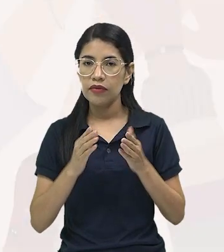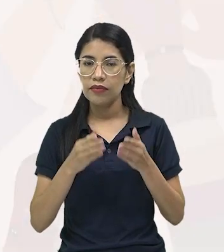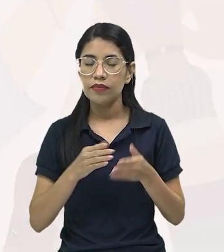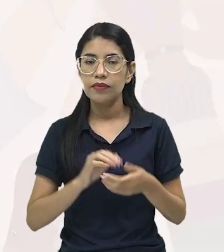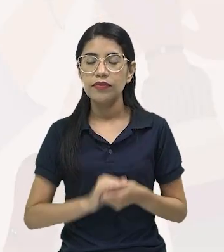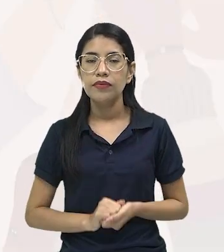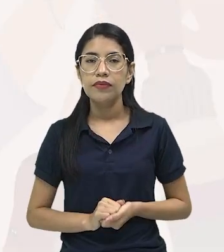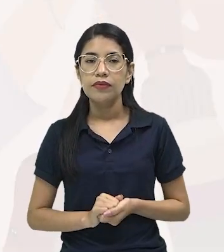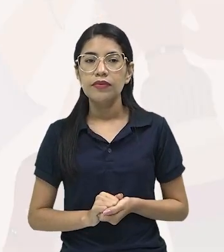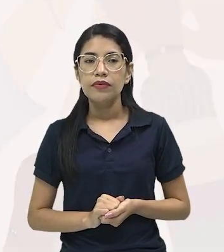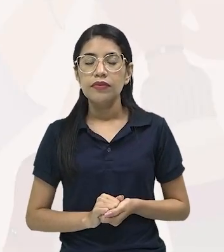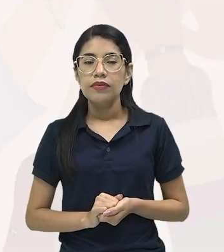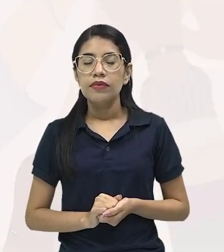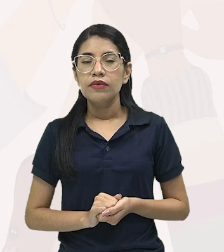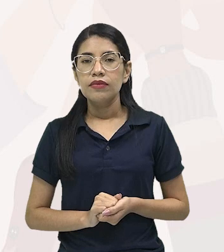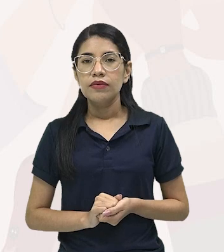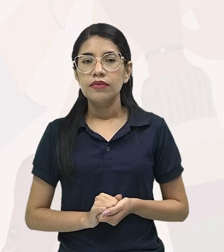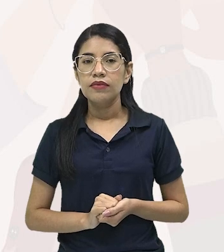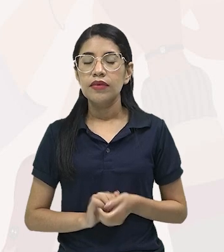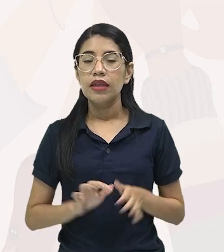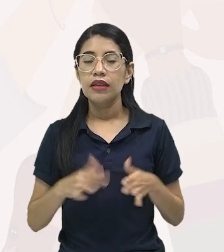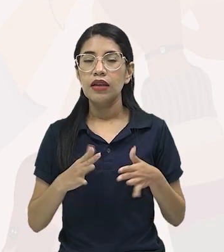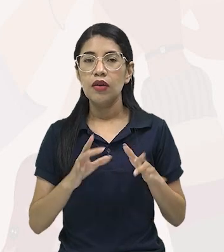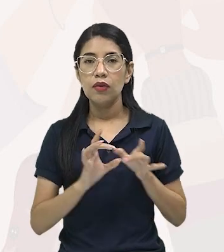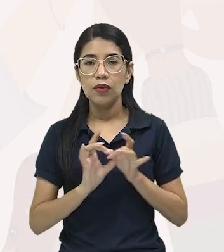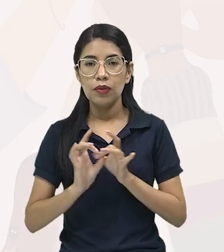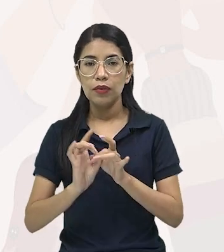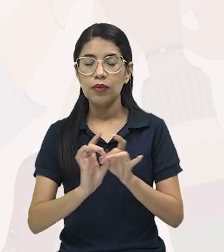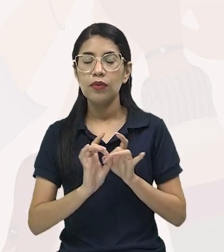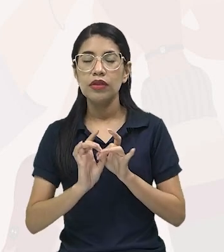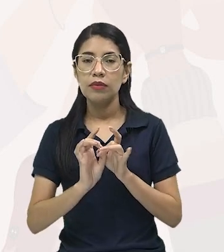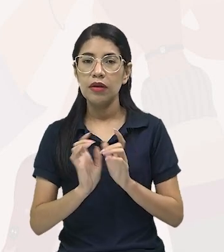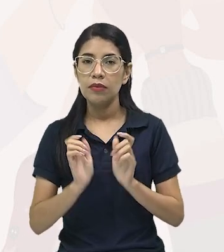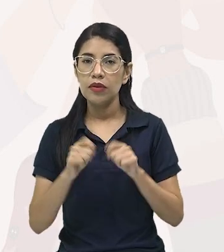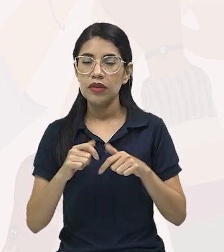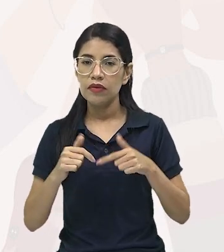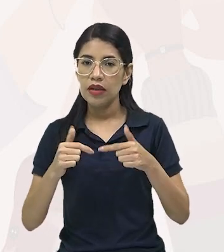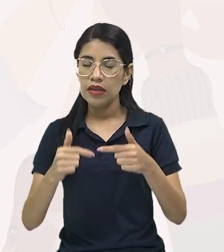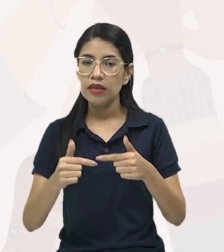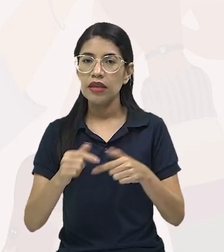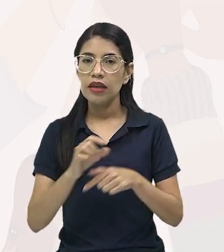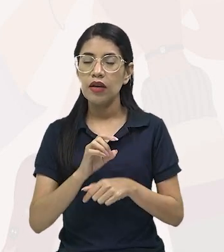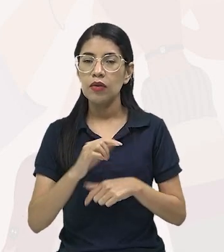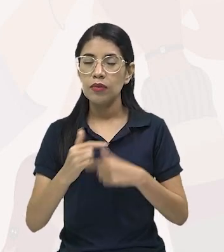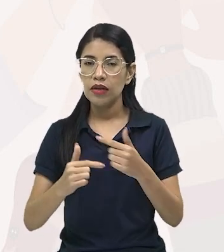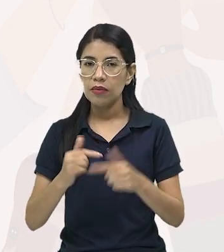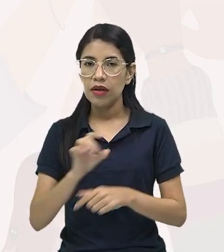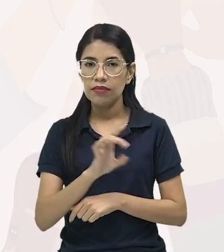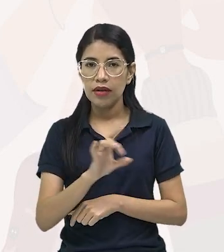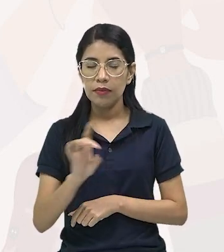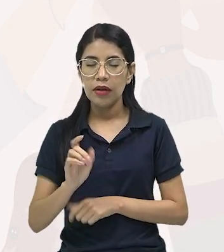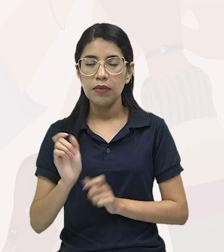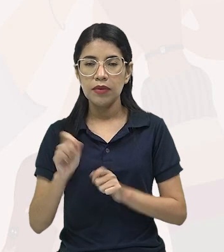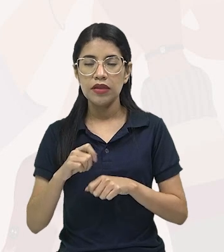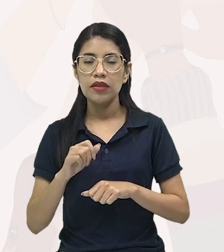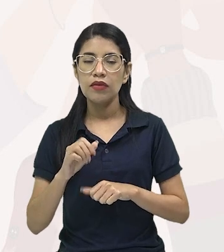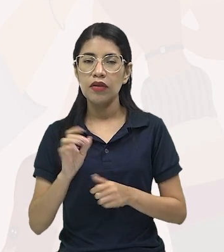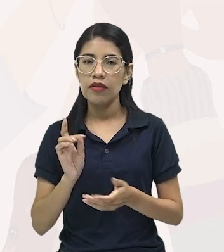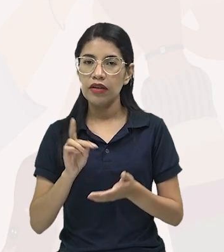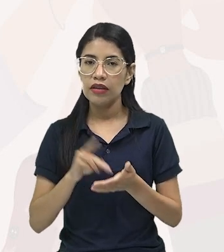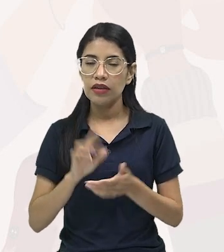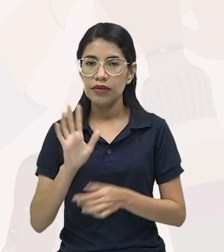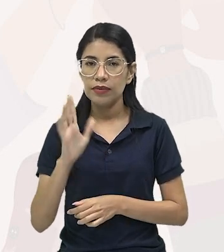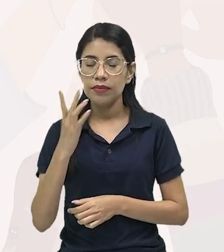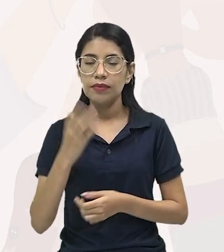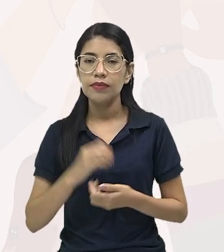humanos. Então, vamos nos unir e fazer a nossa parte para tornar isso uma realidade, porque